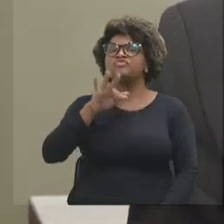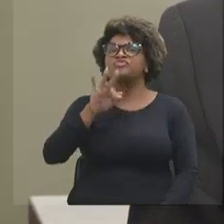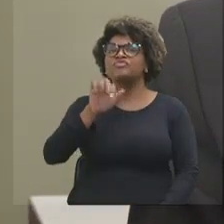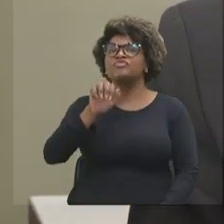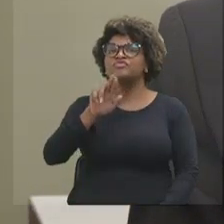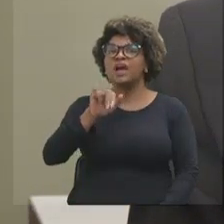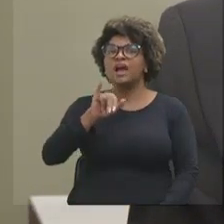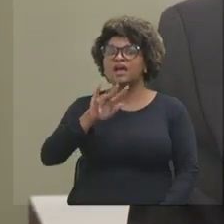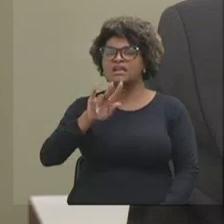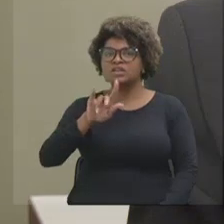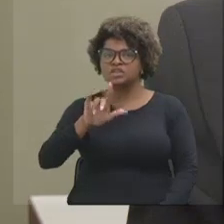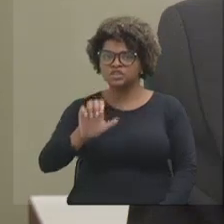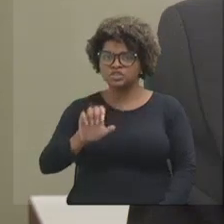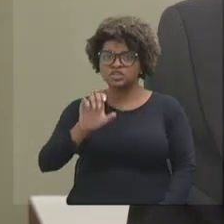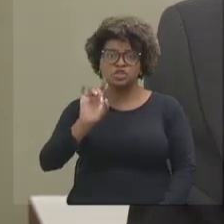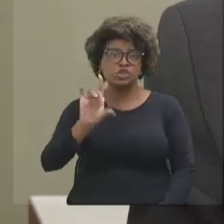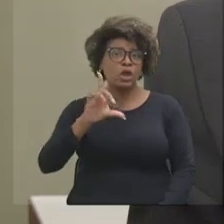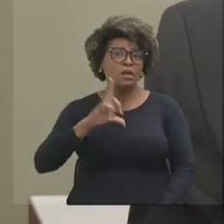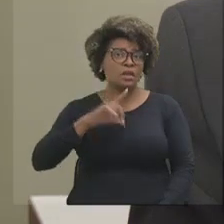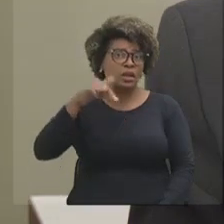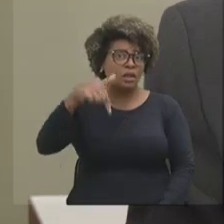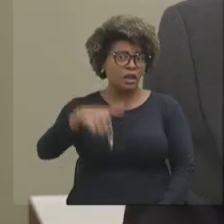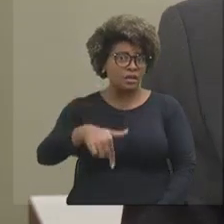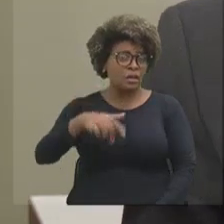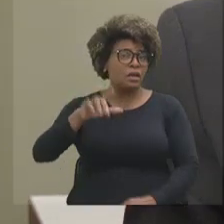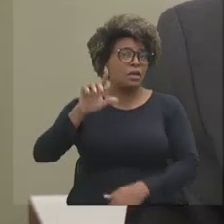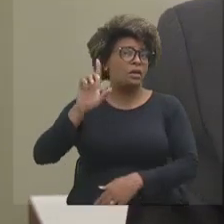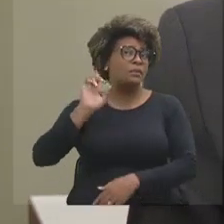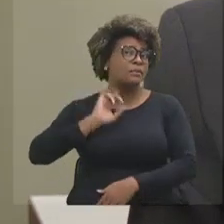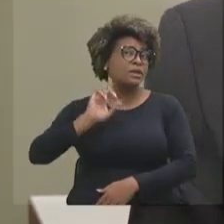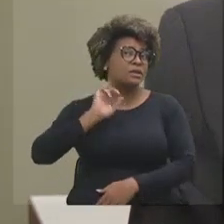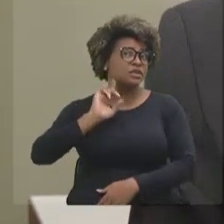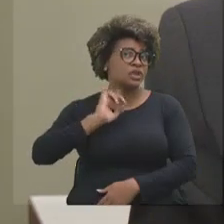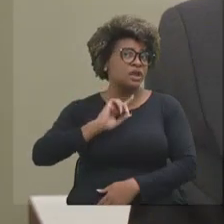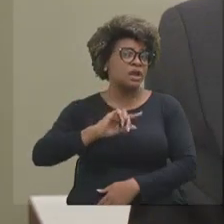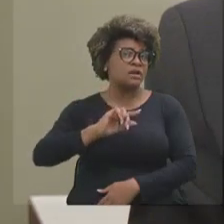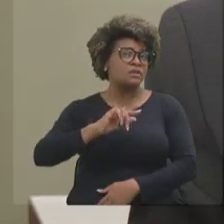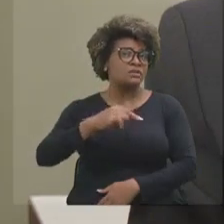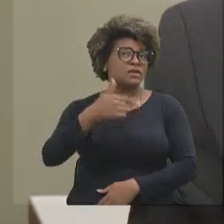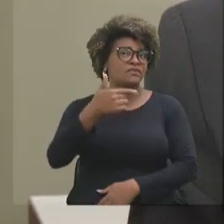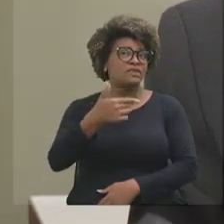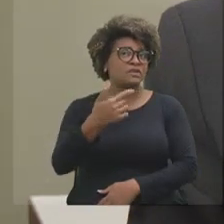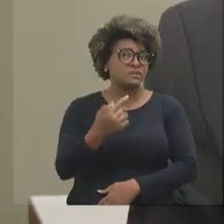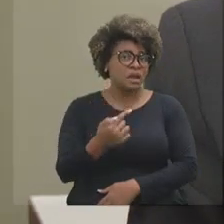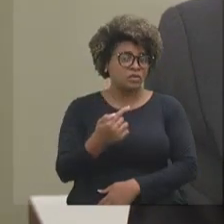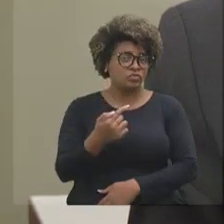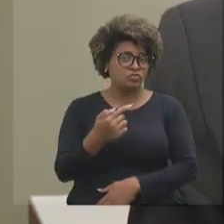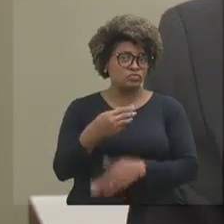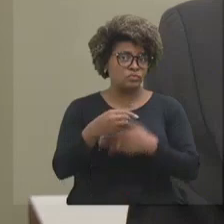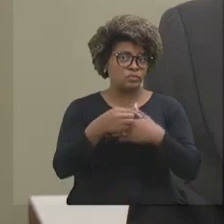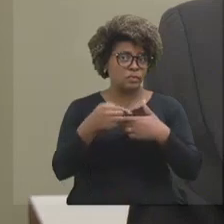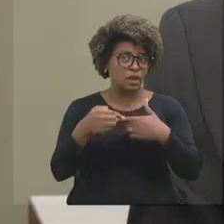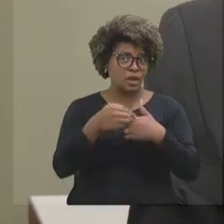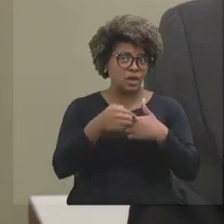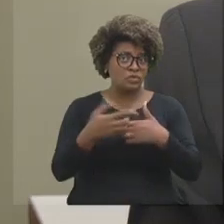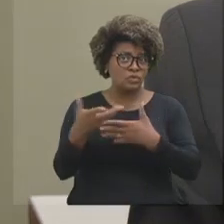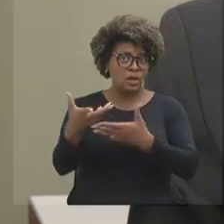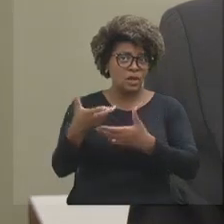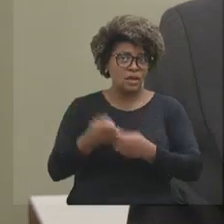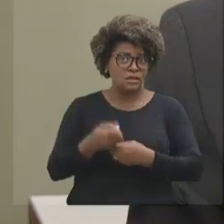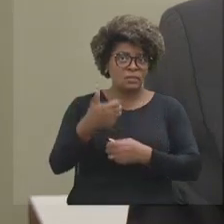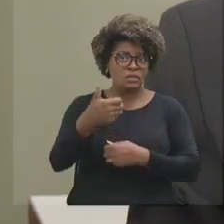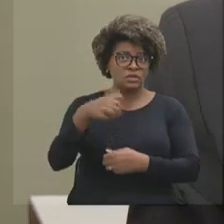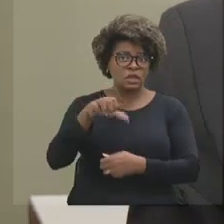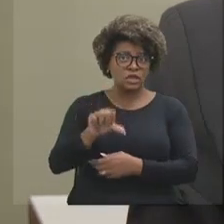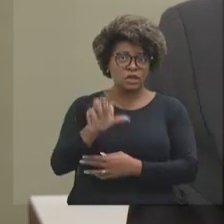médicos em Minas Gerais de cirurgia de cabeça e pescoço ele vai receber 20 ele vai receber 19 reais